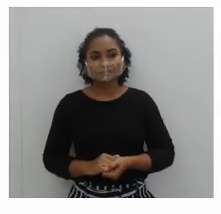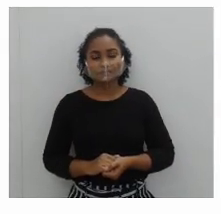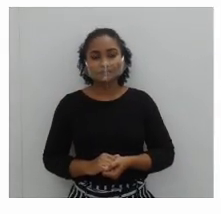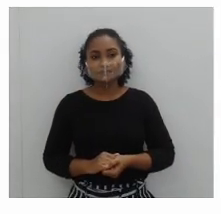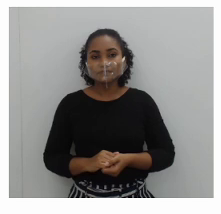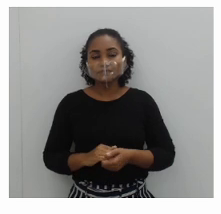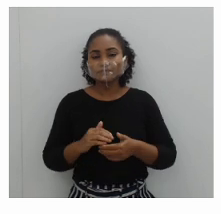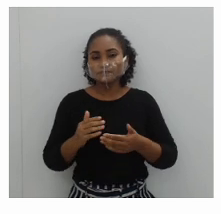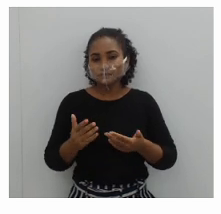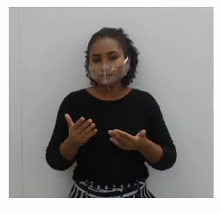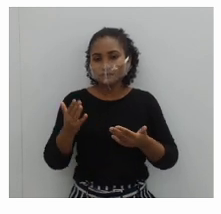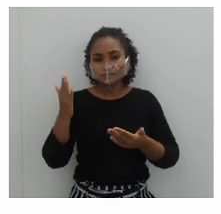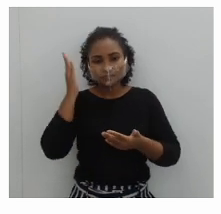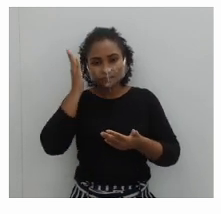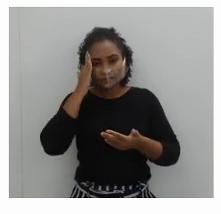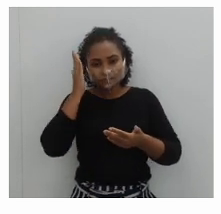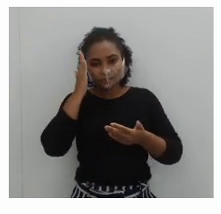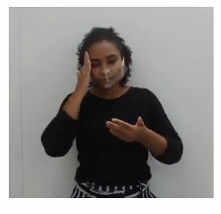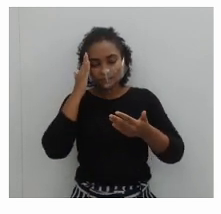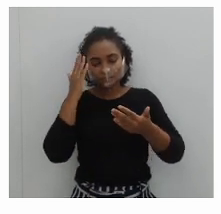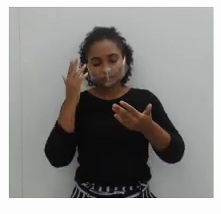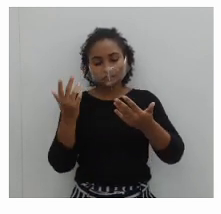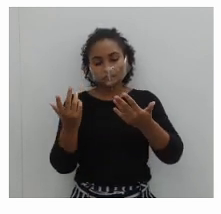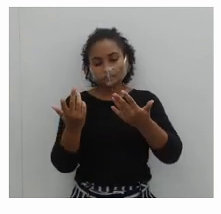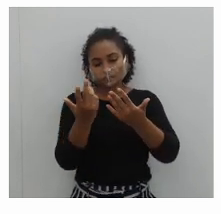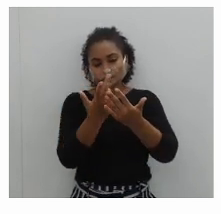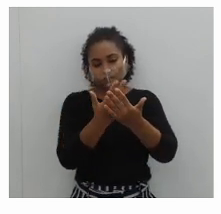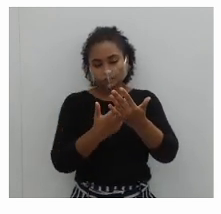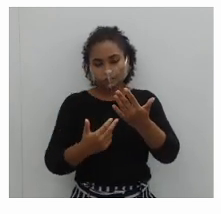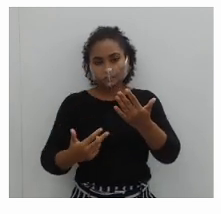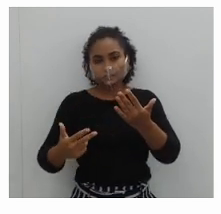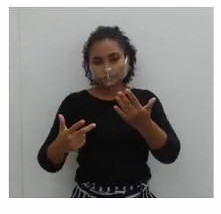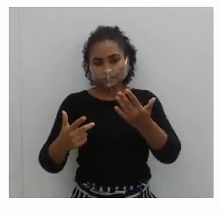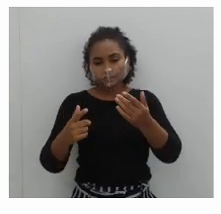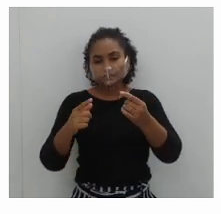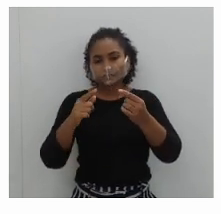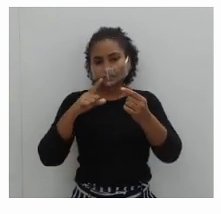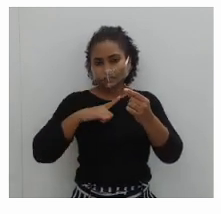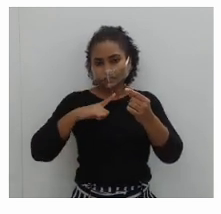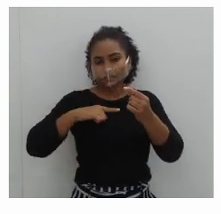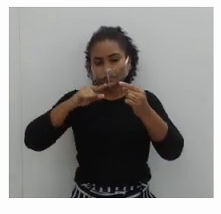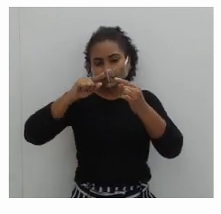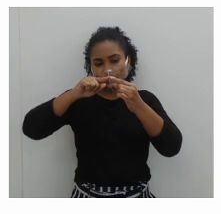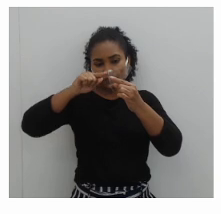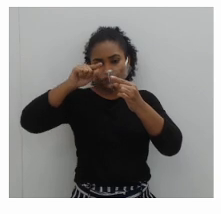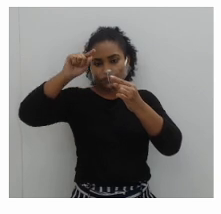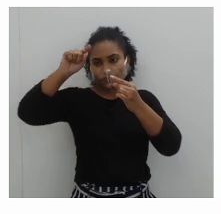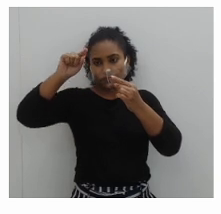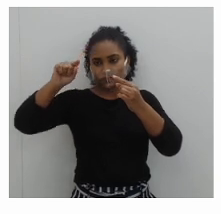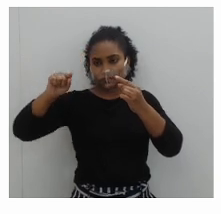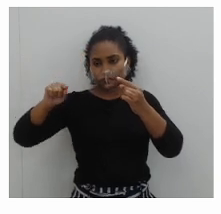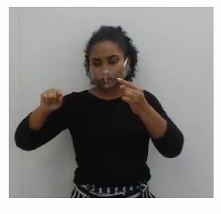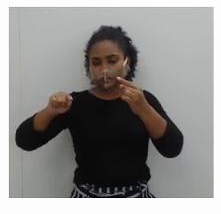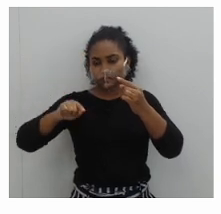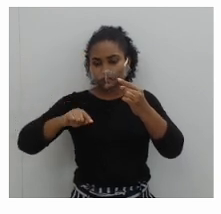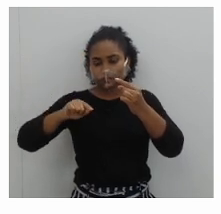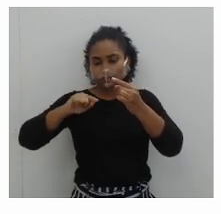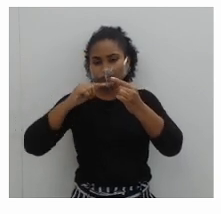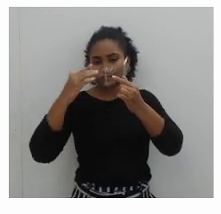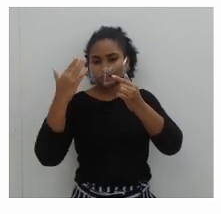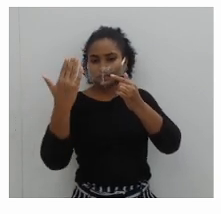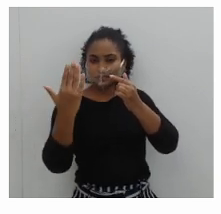Poliedro é uma figura espacial fechada, formada por polígonos reunidos que formam as suas